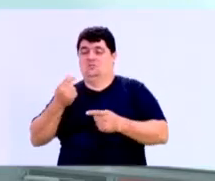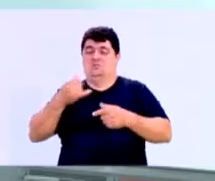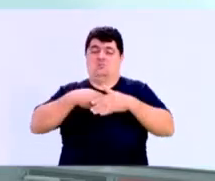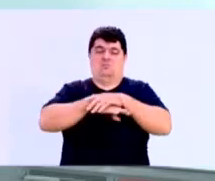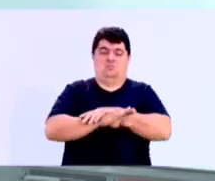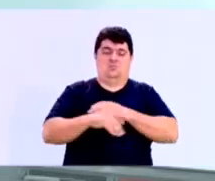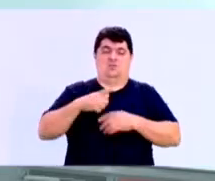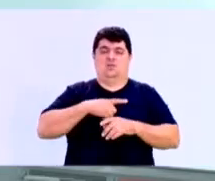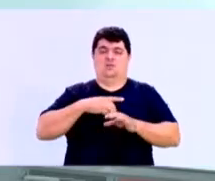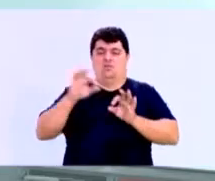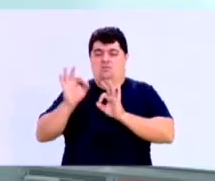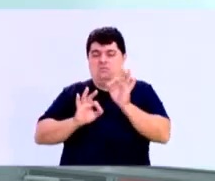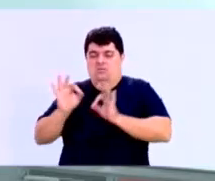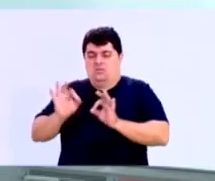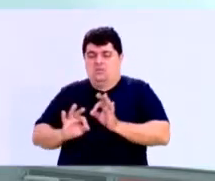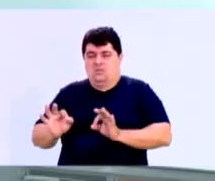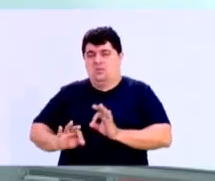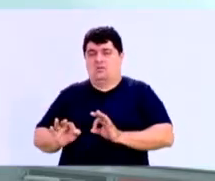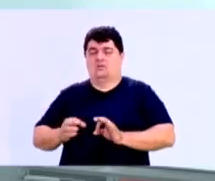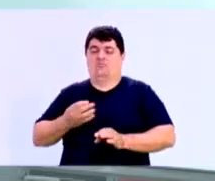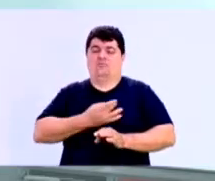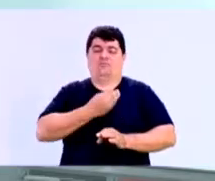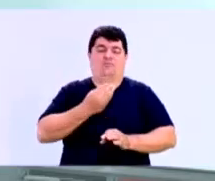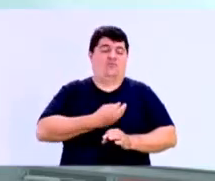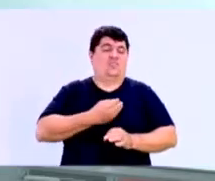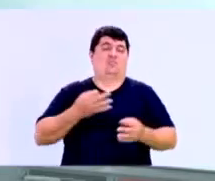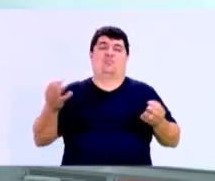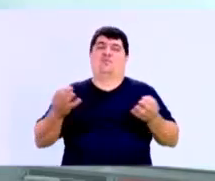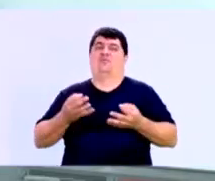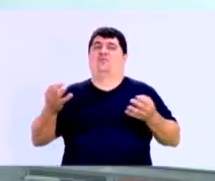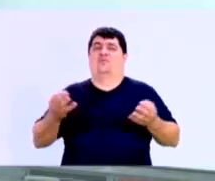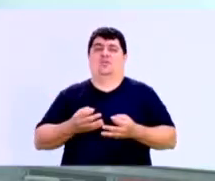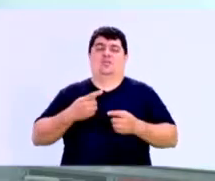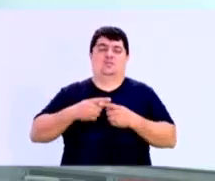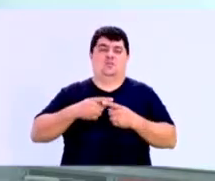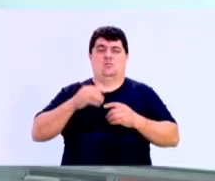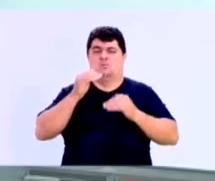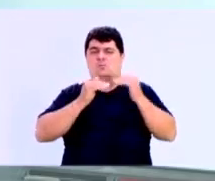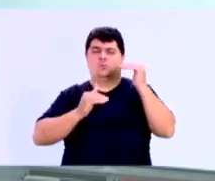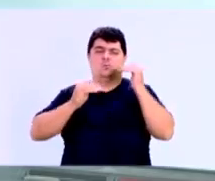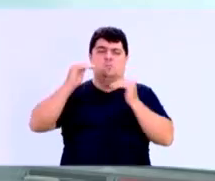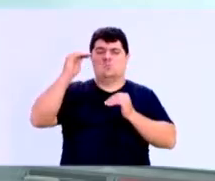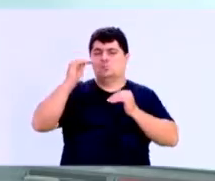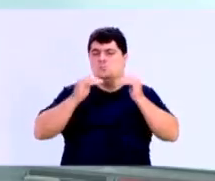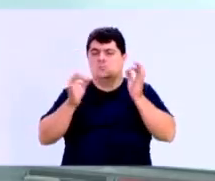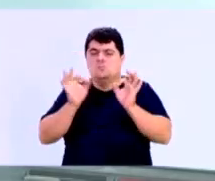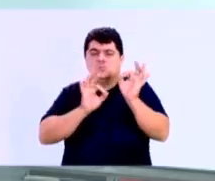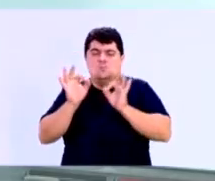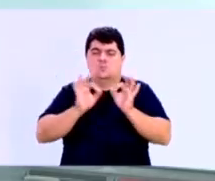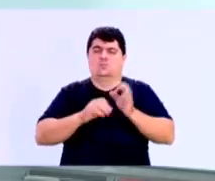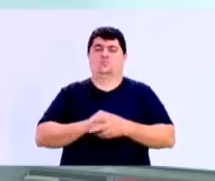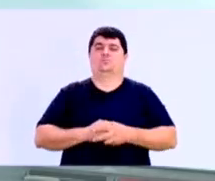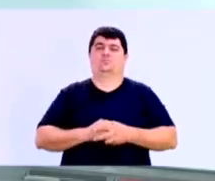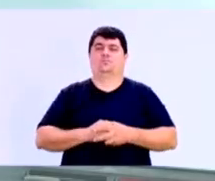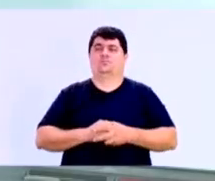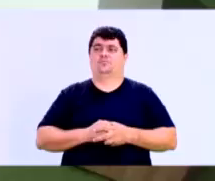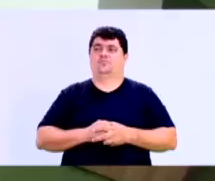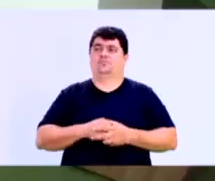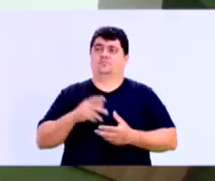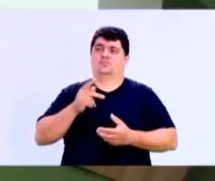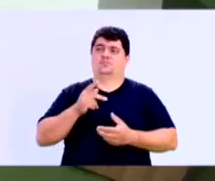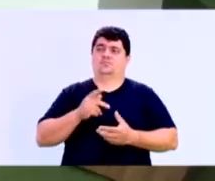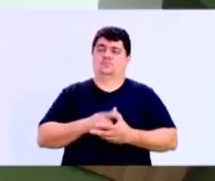melhor índice de liquidez, está com melhor qualidade de endividamento, está com saldo em tesouraria maior e está feliz da vida. Professora Leila?